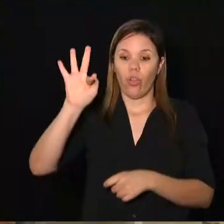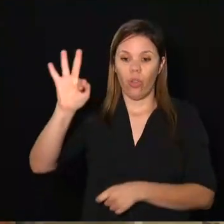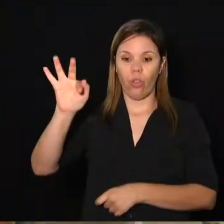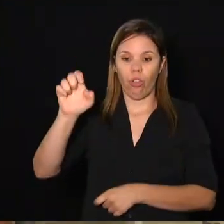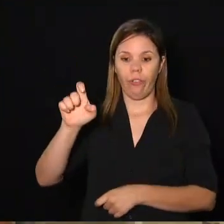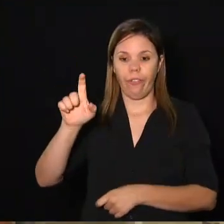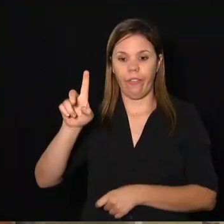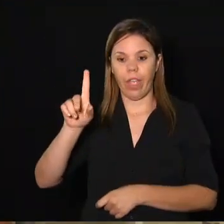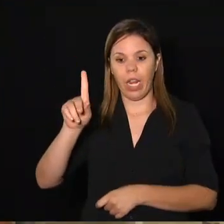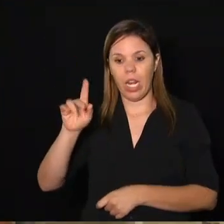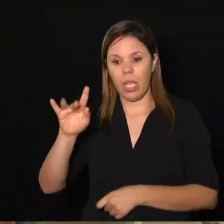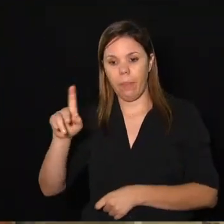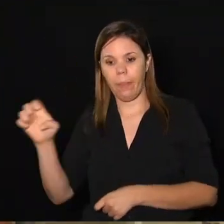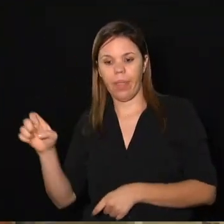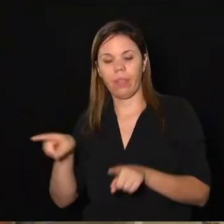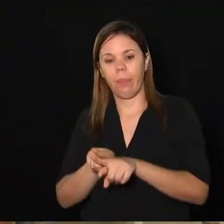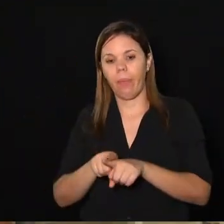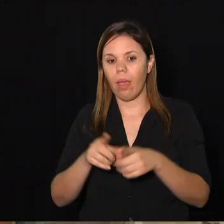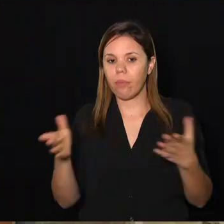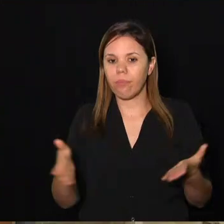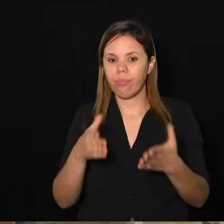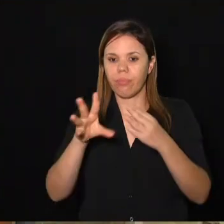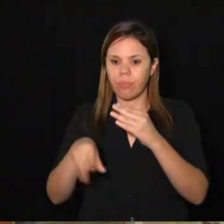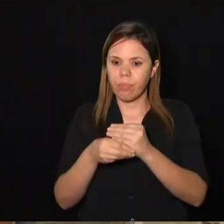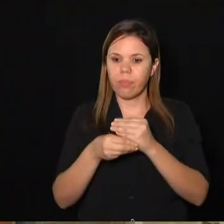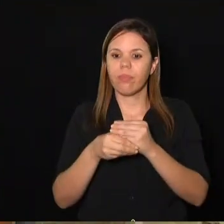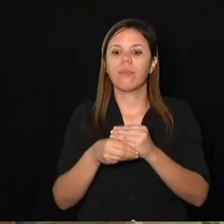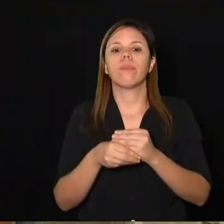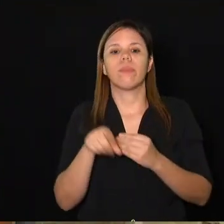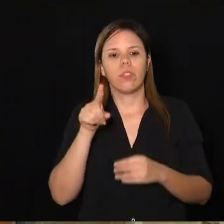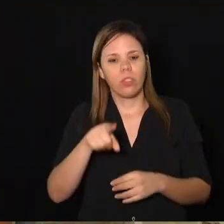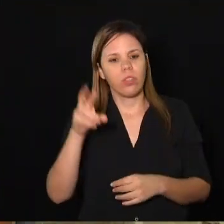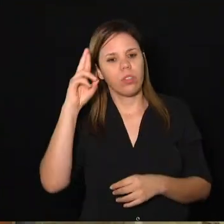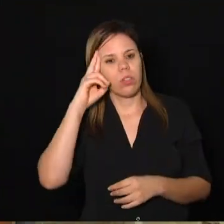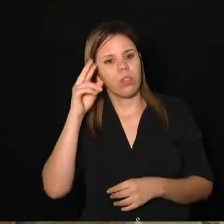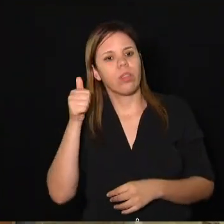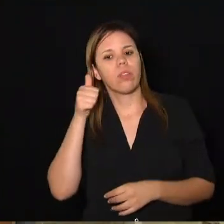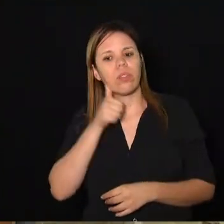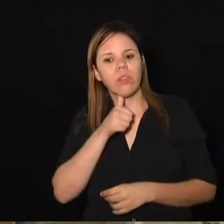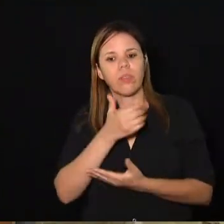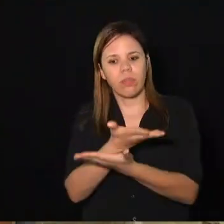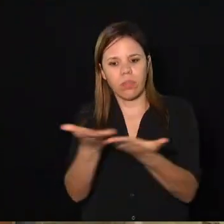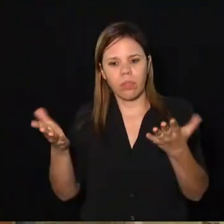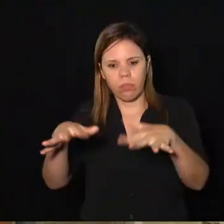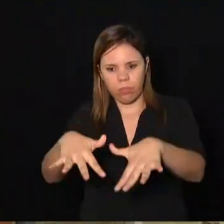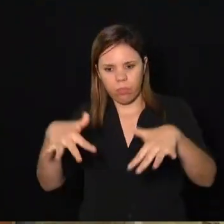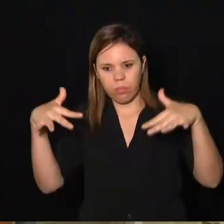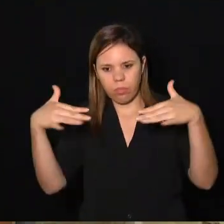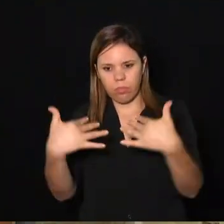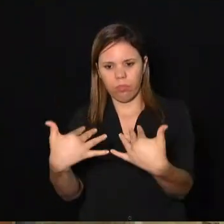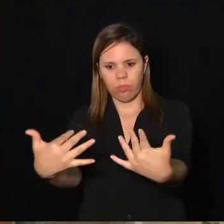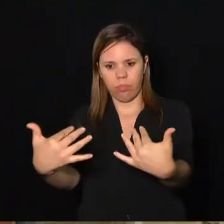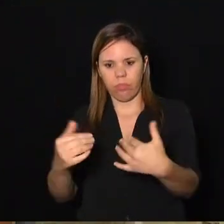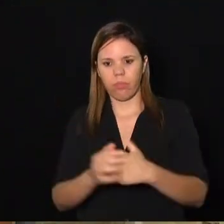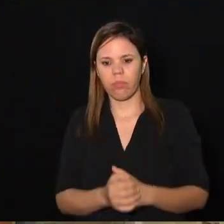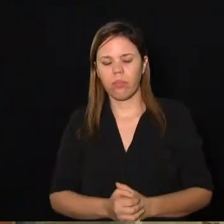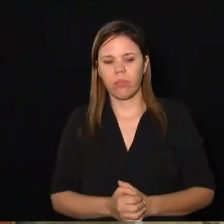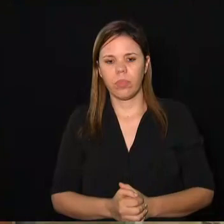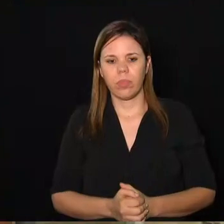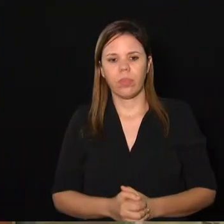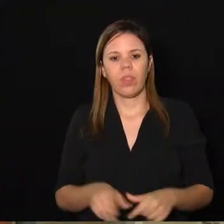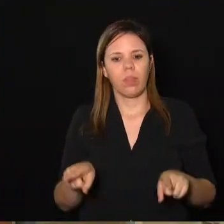também pela contribuição do senhor e das senhoras aqui nesse debate agradecer também